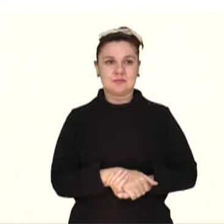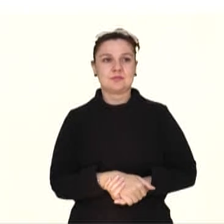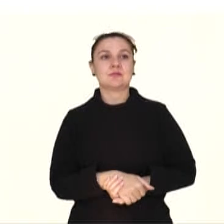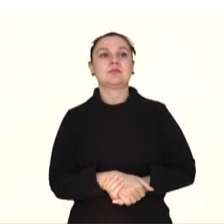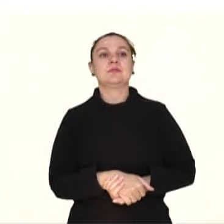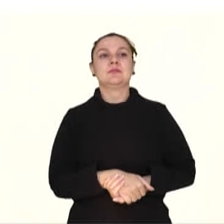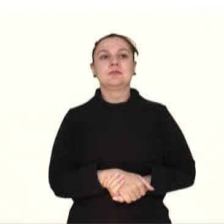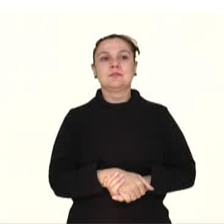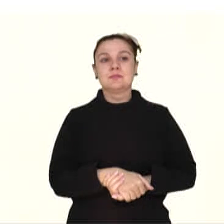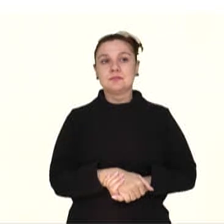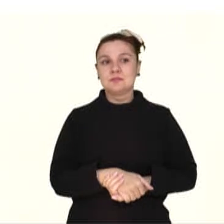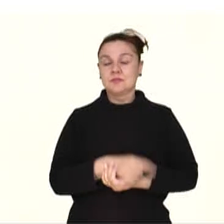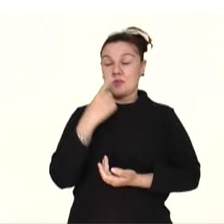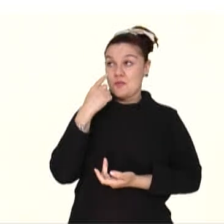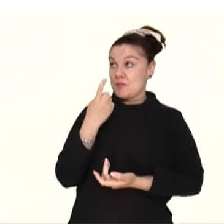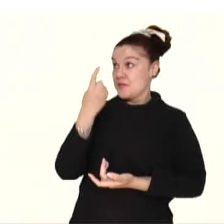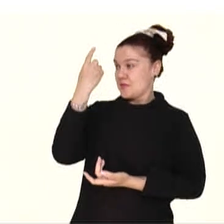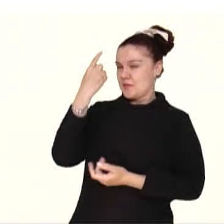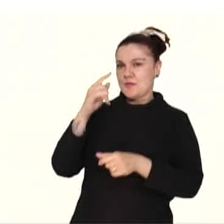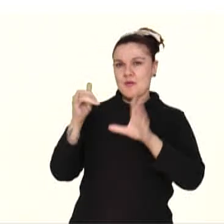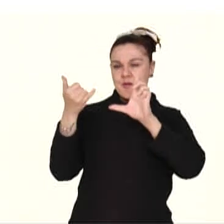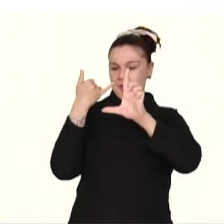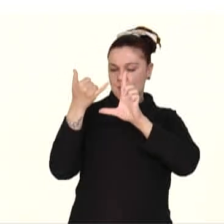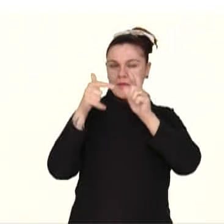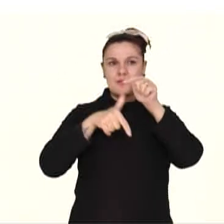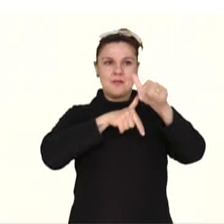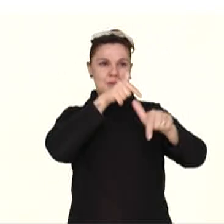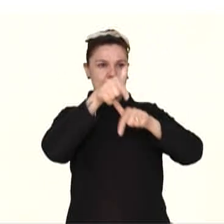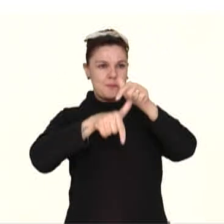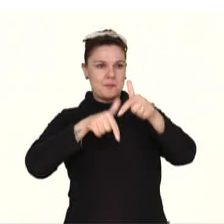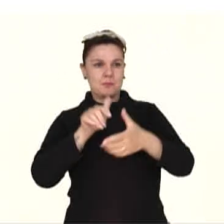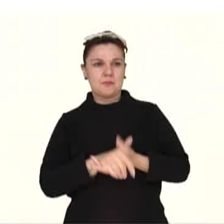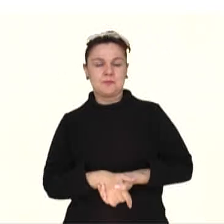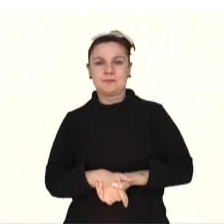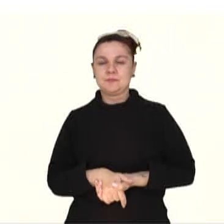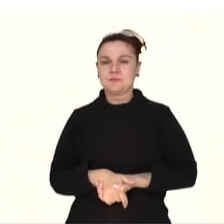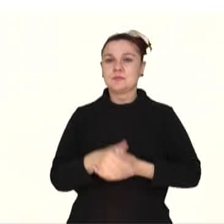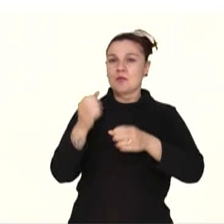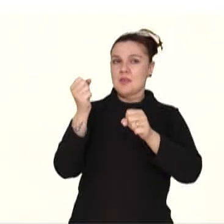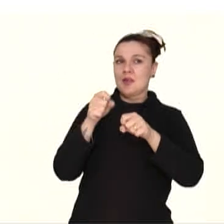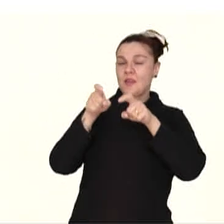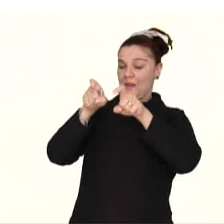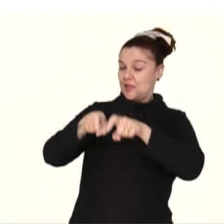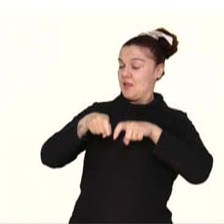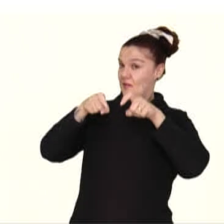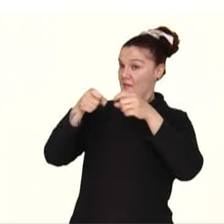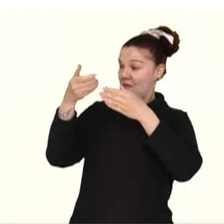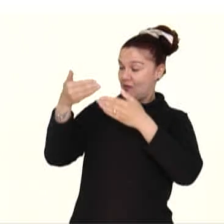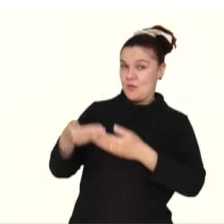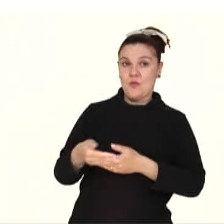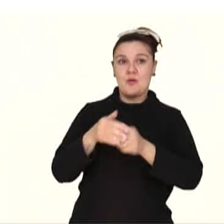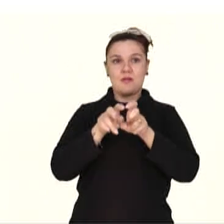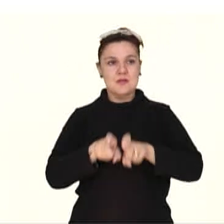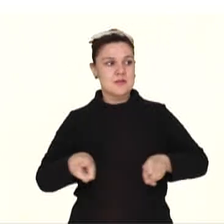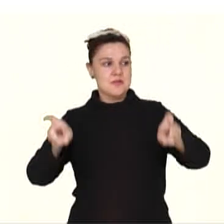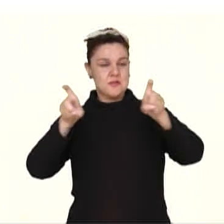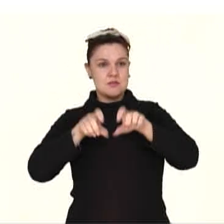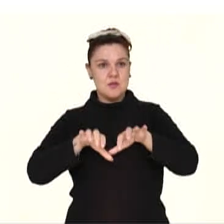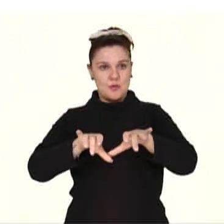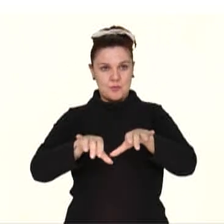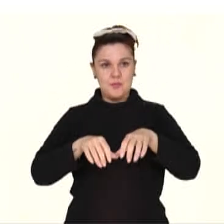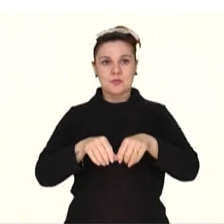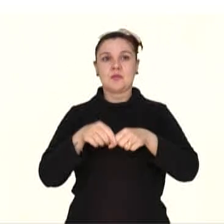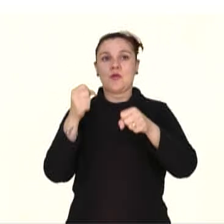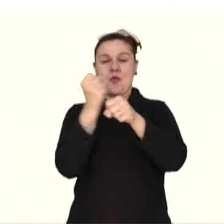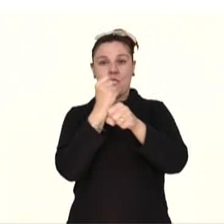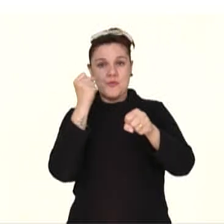isso? Trouxe só umas imagens de diferentes trabalhos, né? Trabalho na roça, trabalho no computador, trabalho